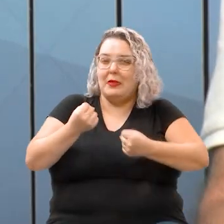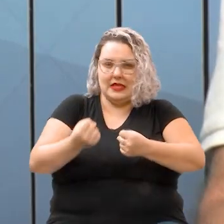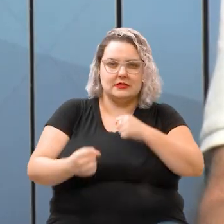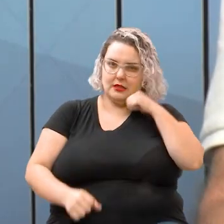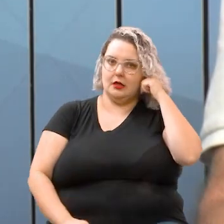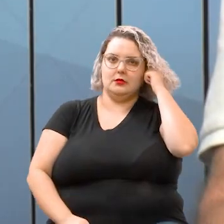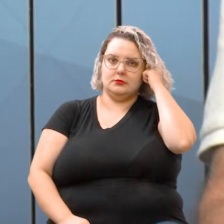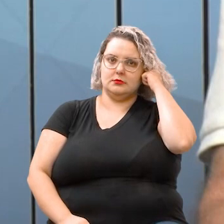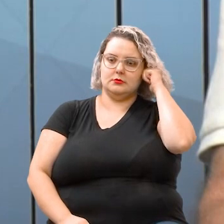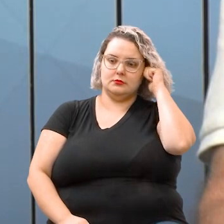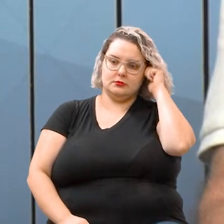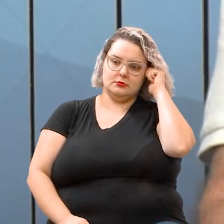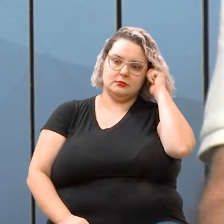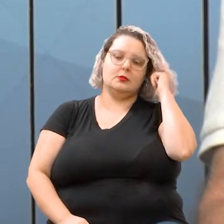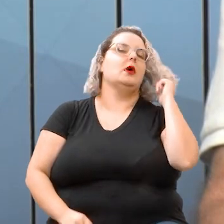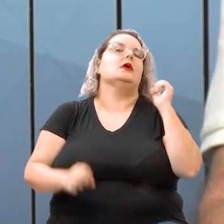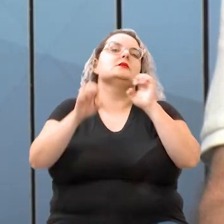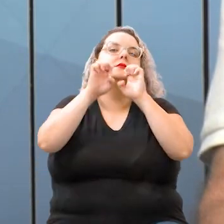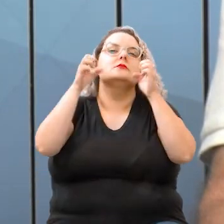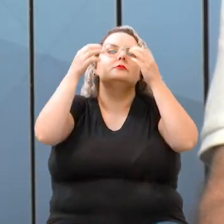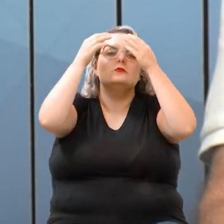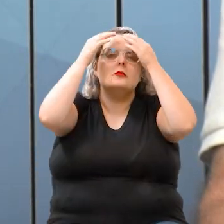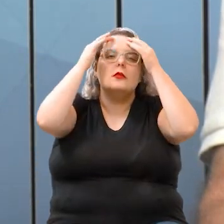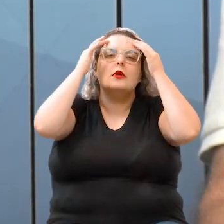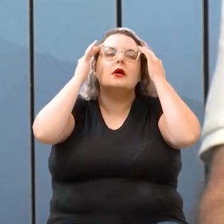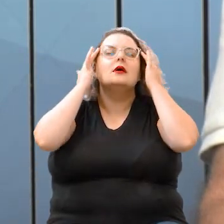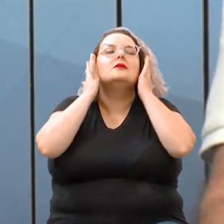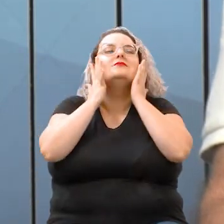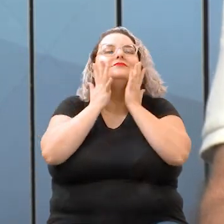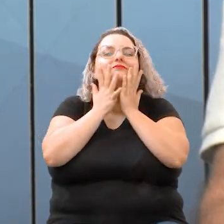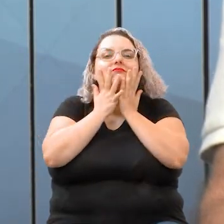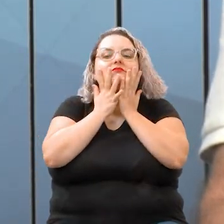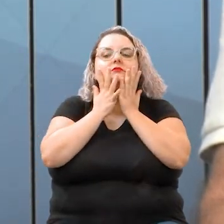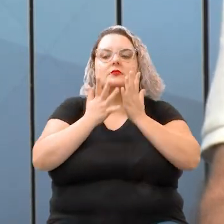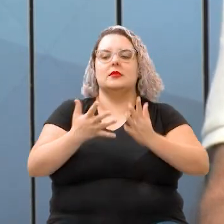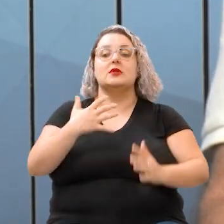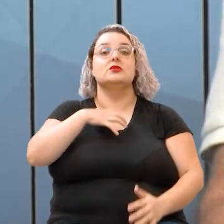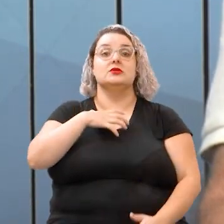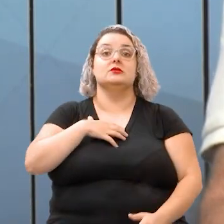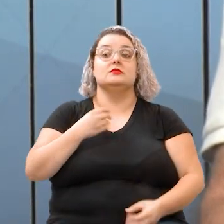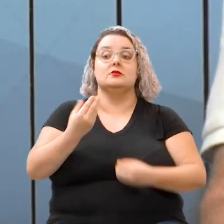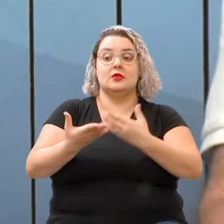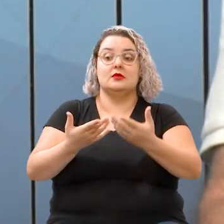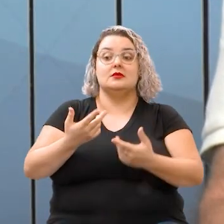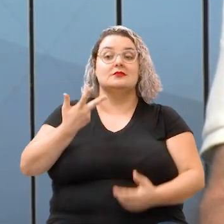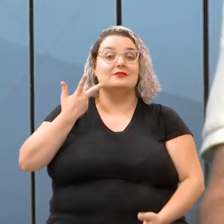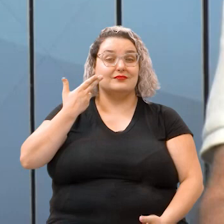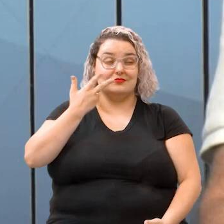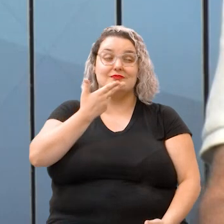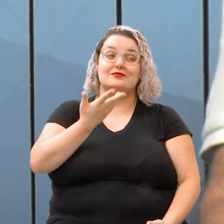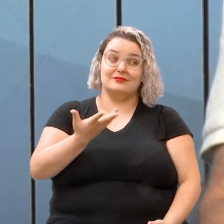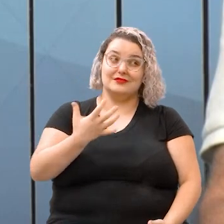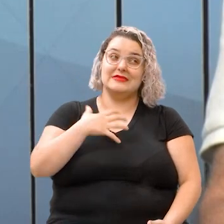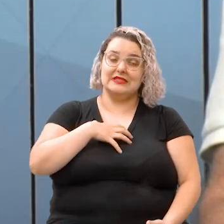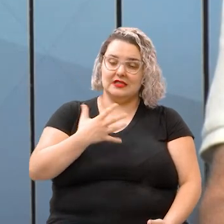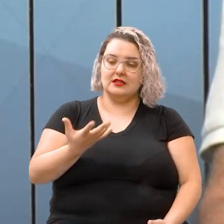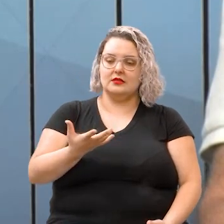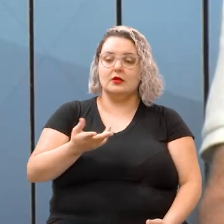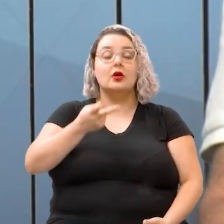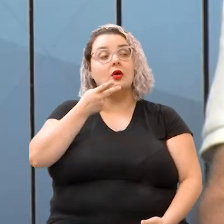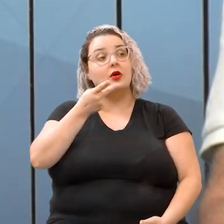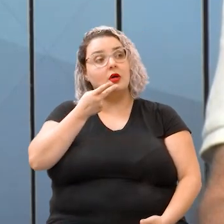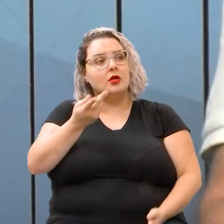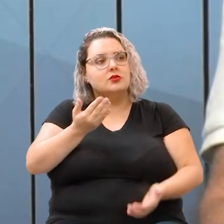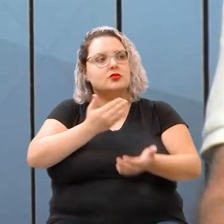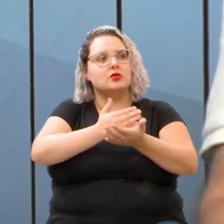problema é que as estruturas da face, a gente sente muito quando precisa ir para o procedimento para remoção cirúrgica. Sim. A gente falou no